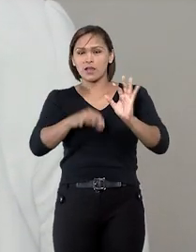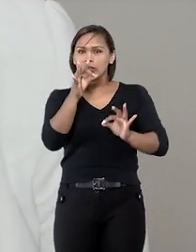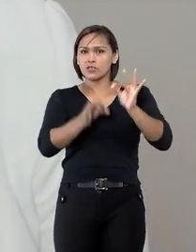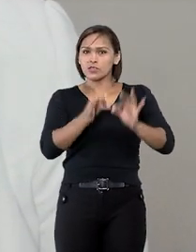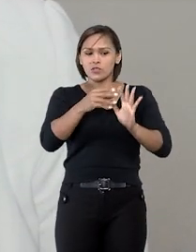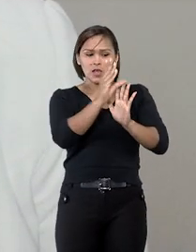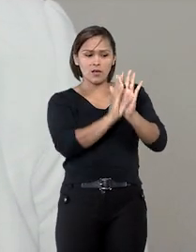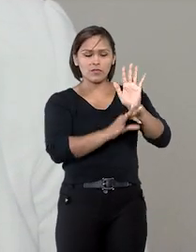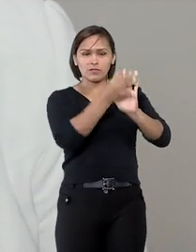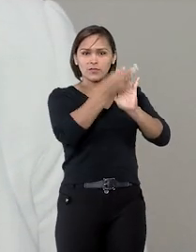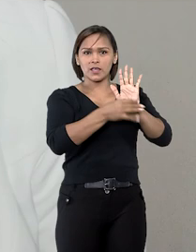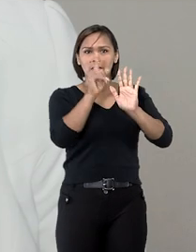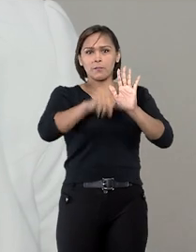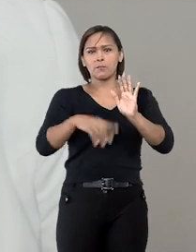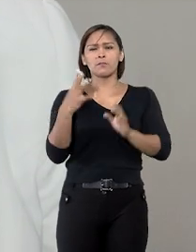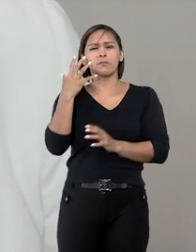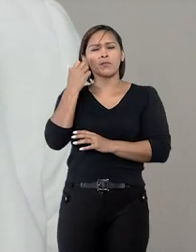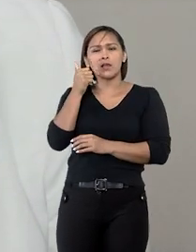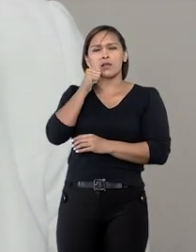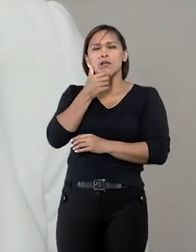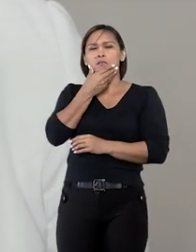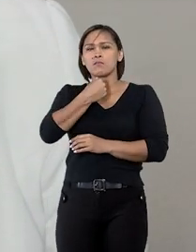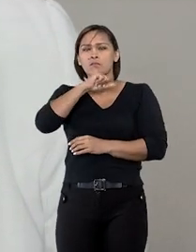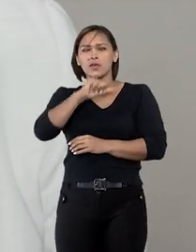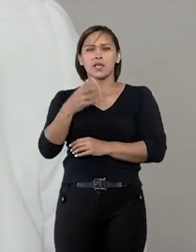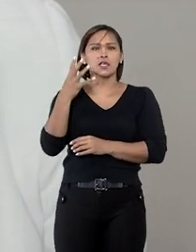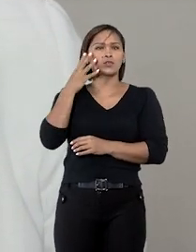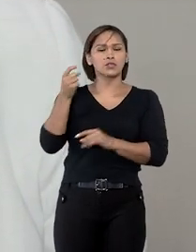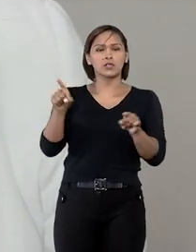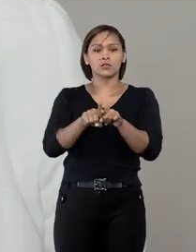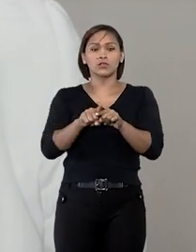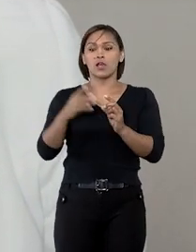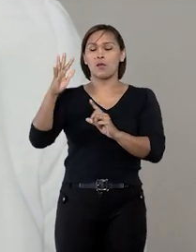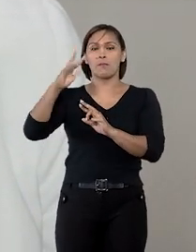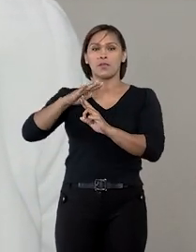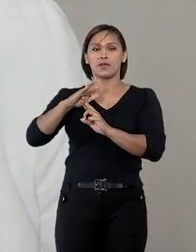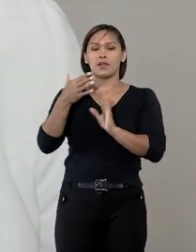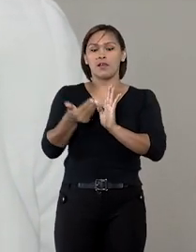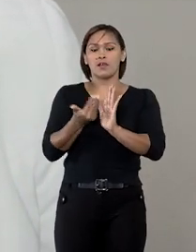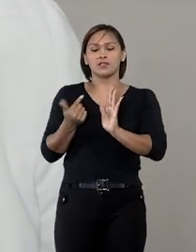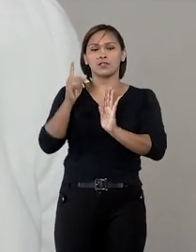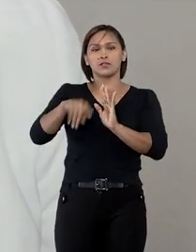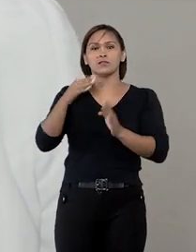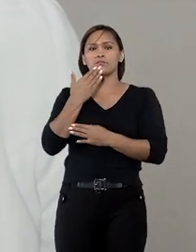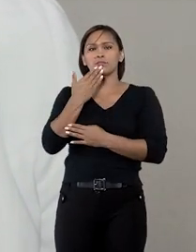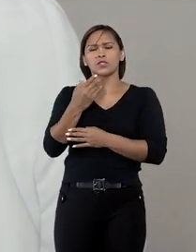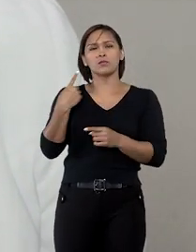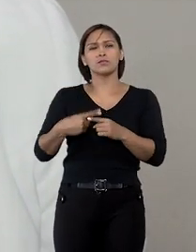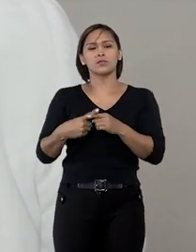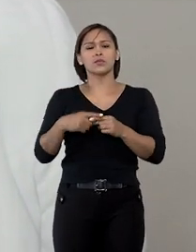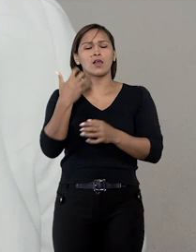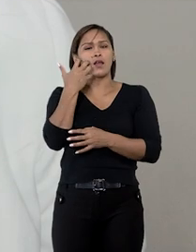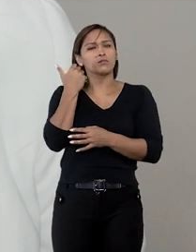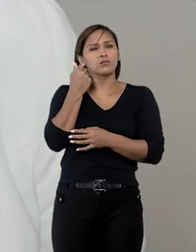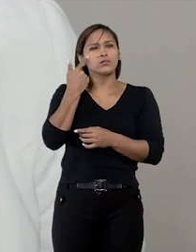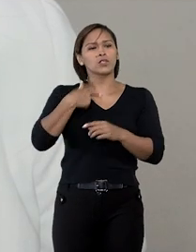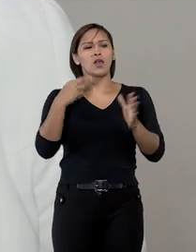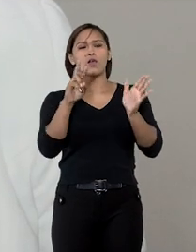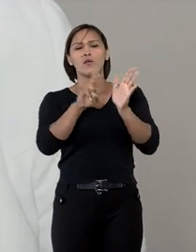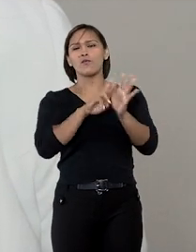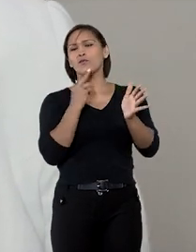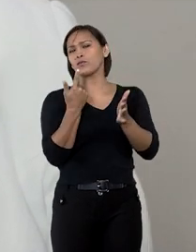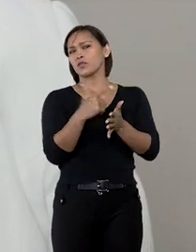foi ajuizada pelos adotantes. O Tribunal de Justiça do Paraná havia rejeitado o pedido sob o argumento de que a adoção